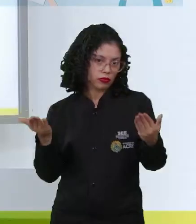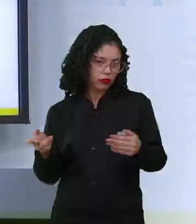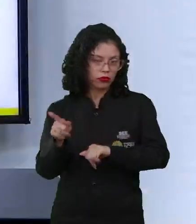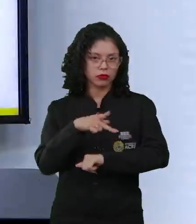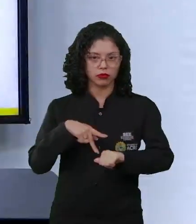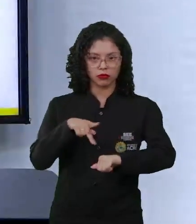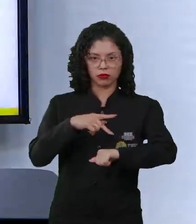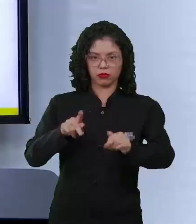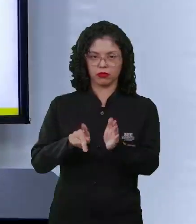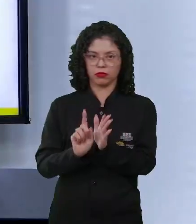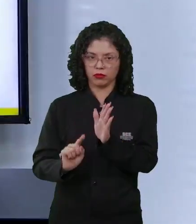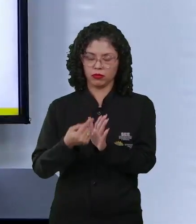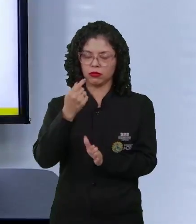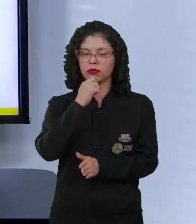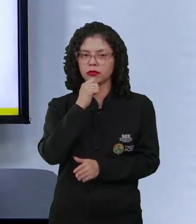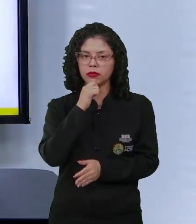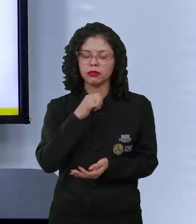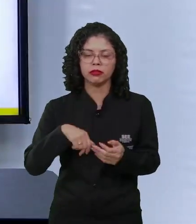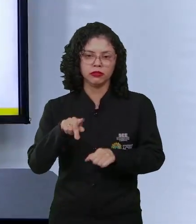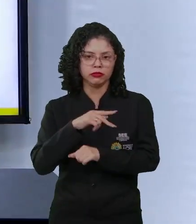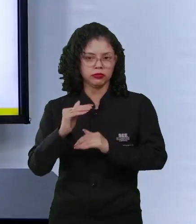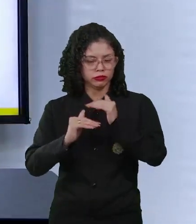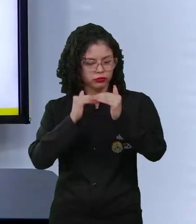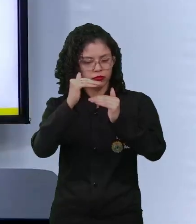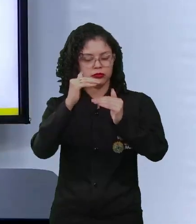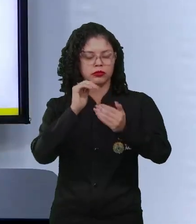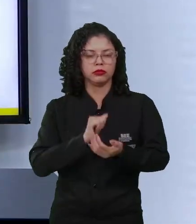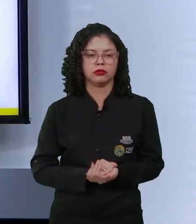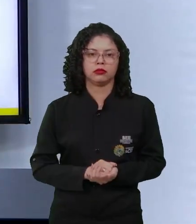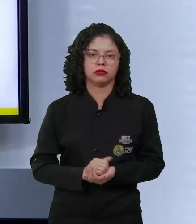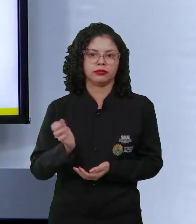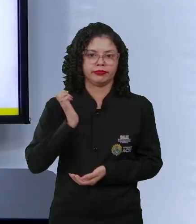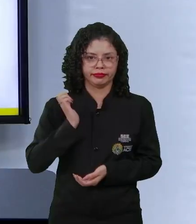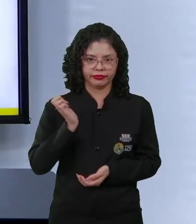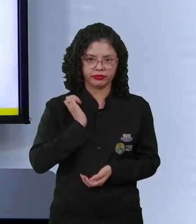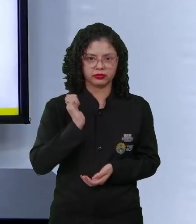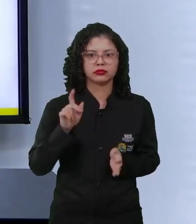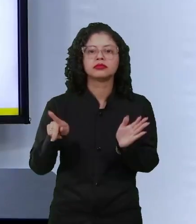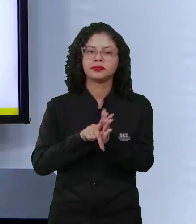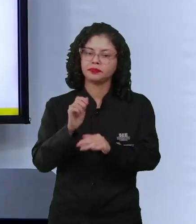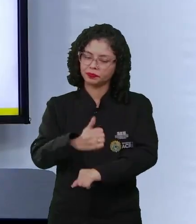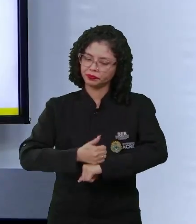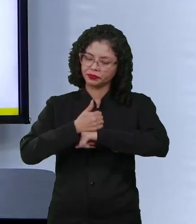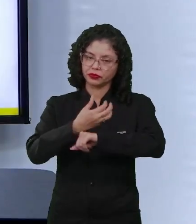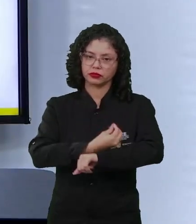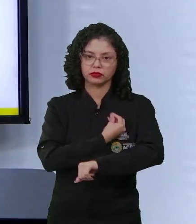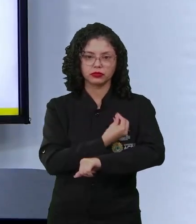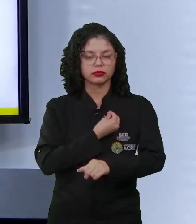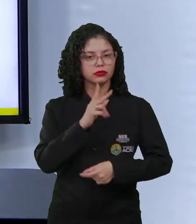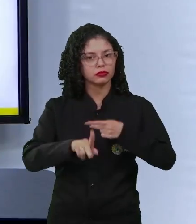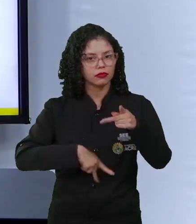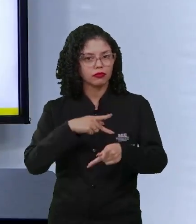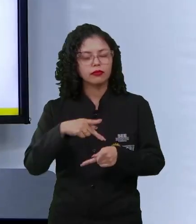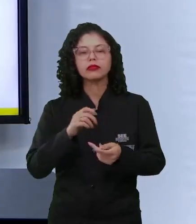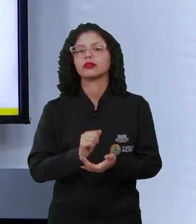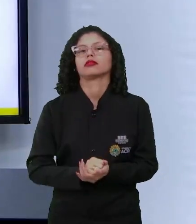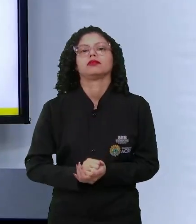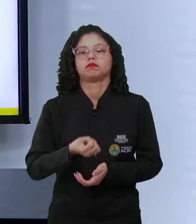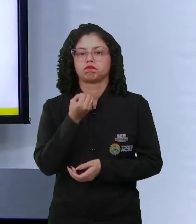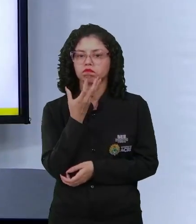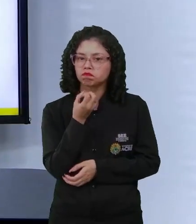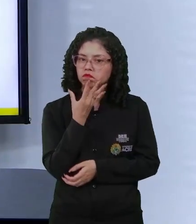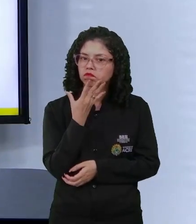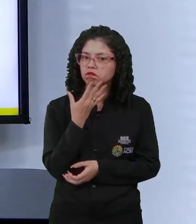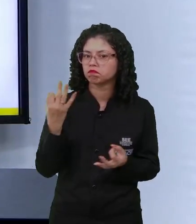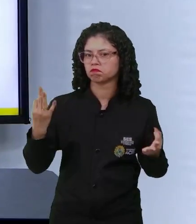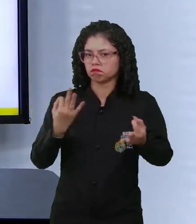de primeiro mundo são os países desenvolvidos, ricos. A qualidade de vida da população é boa,